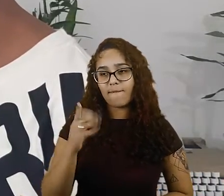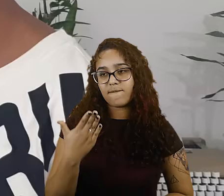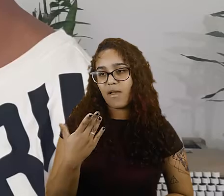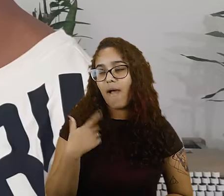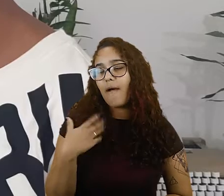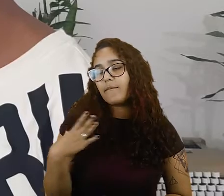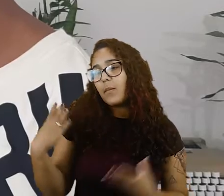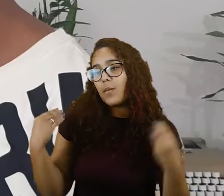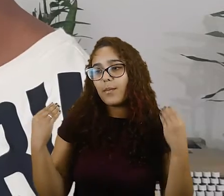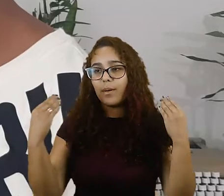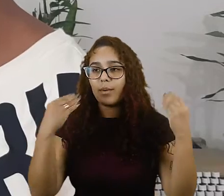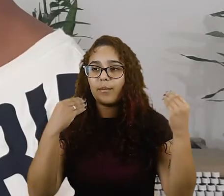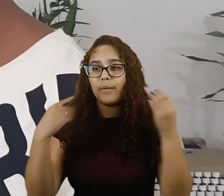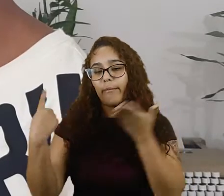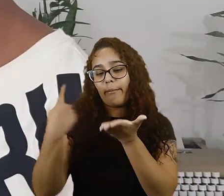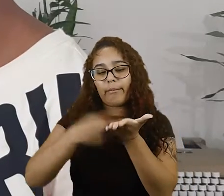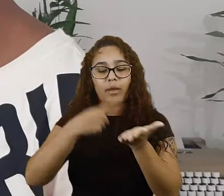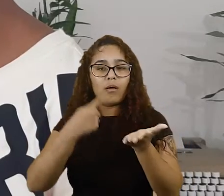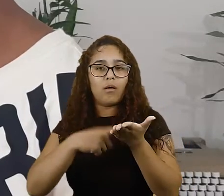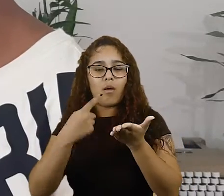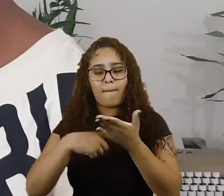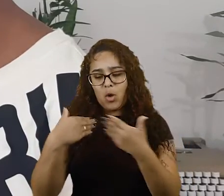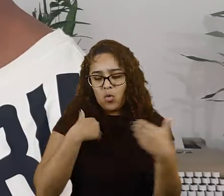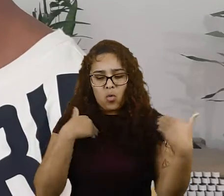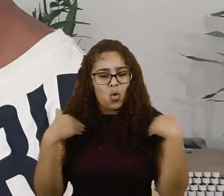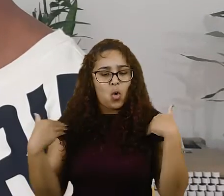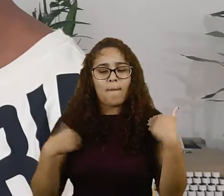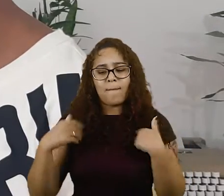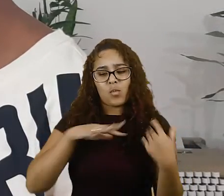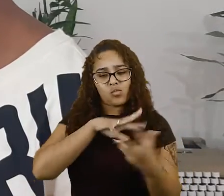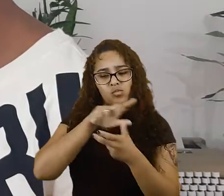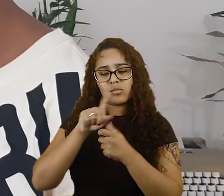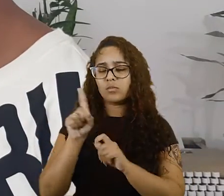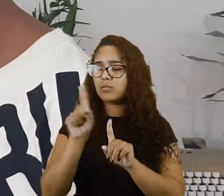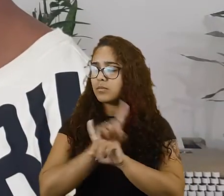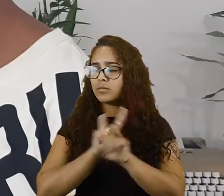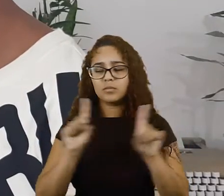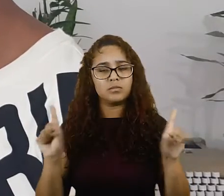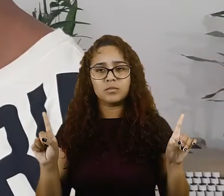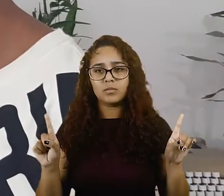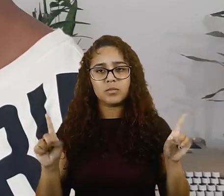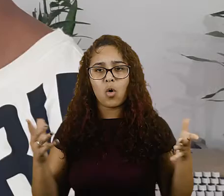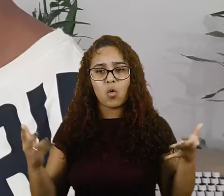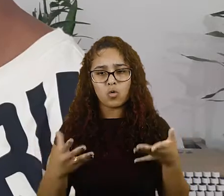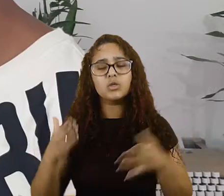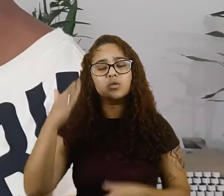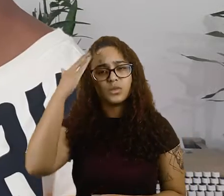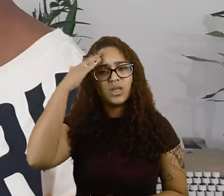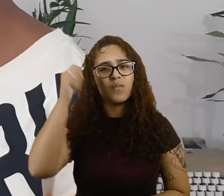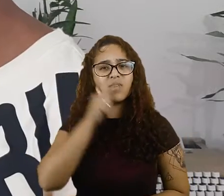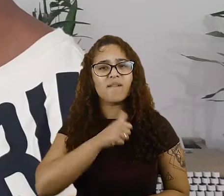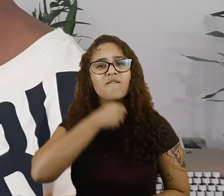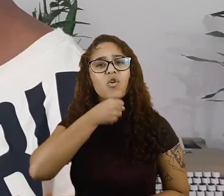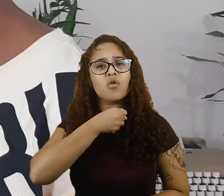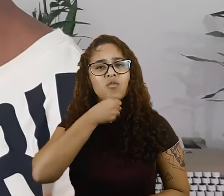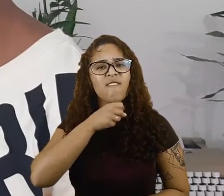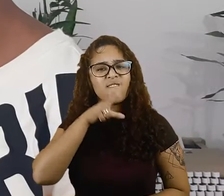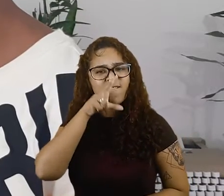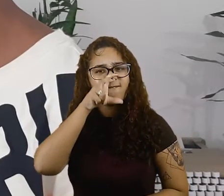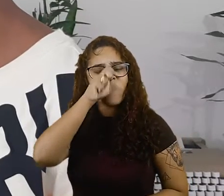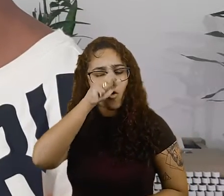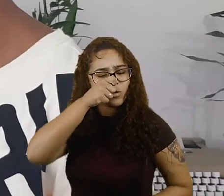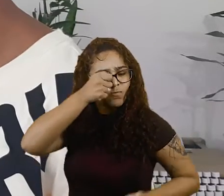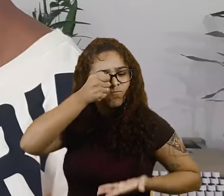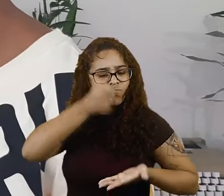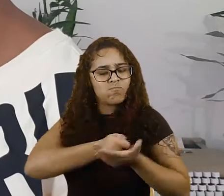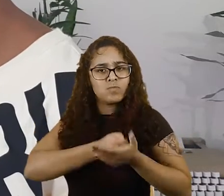Avessas. Não me venham com diplomacias a atravessar meu corpo e meus mundos. Hoje entendo a